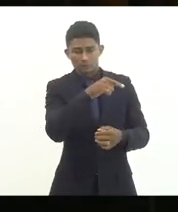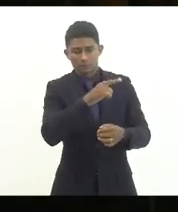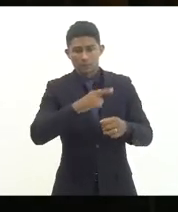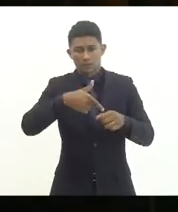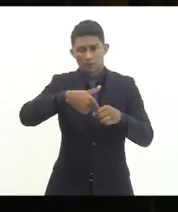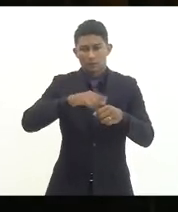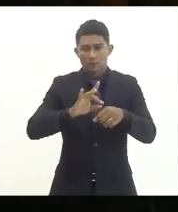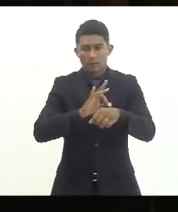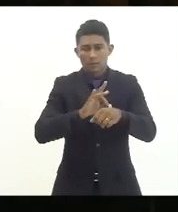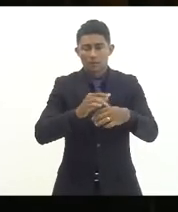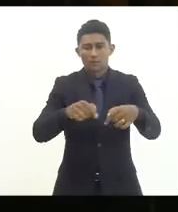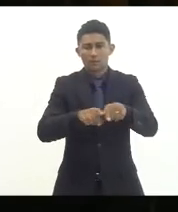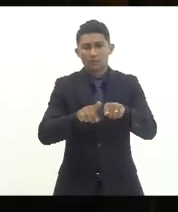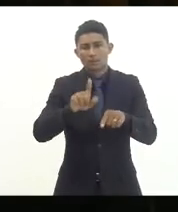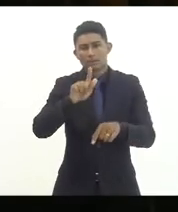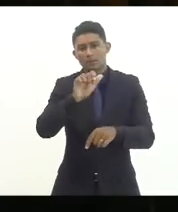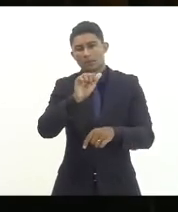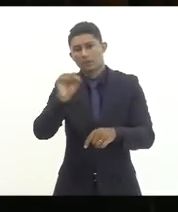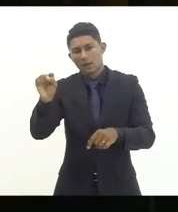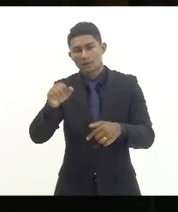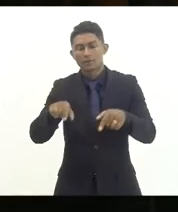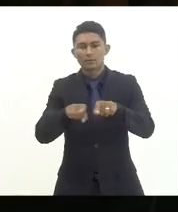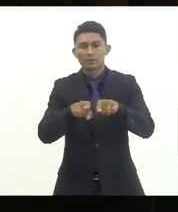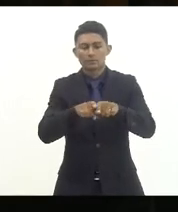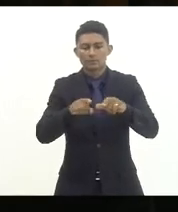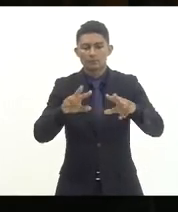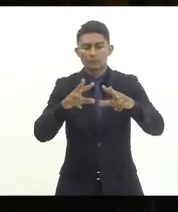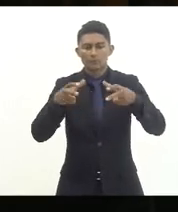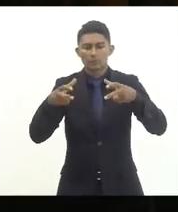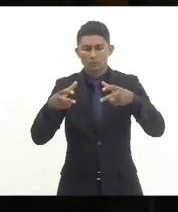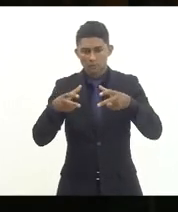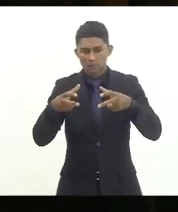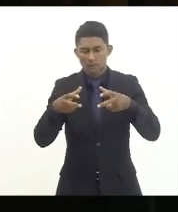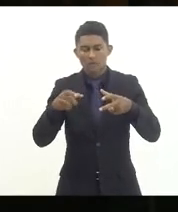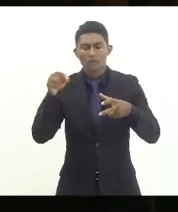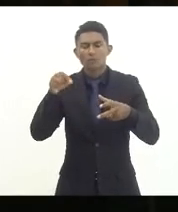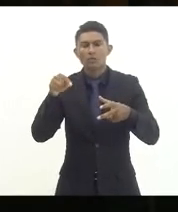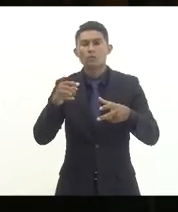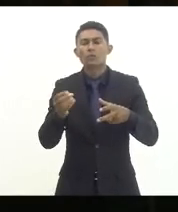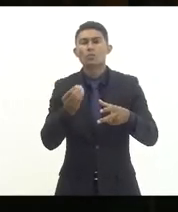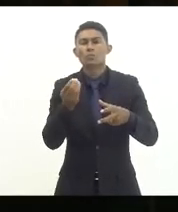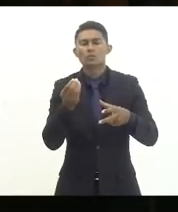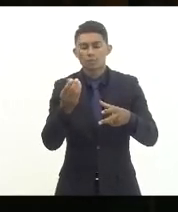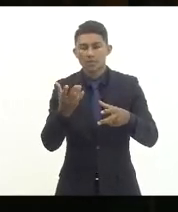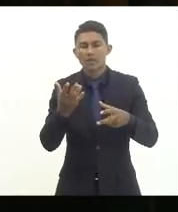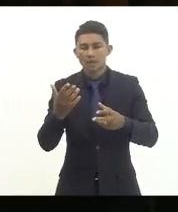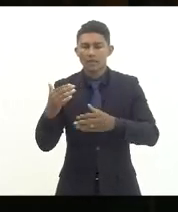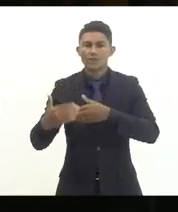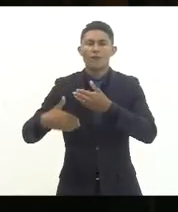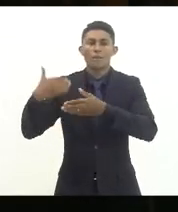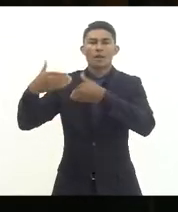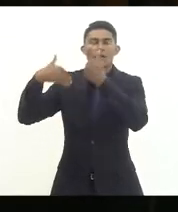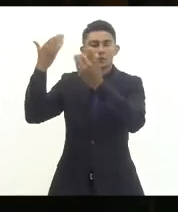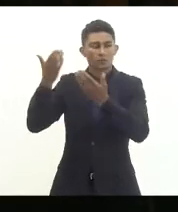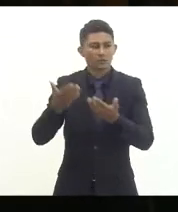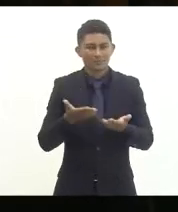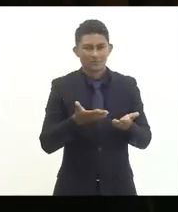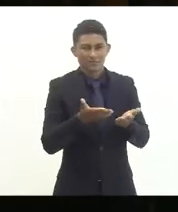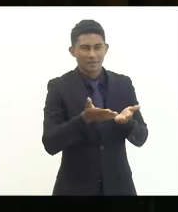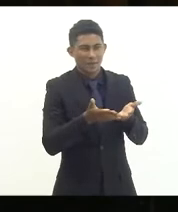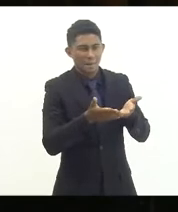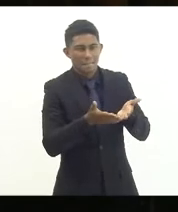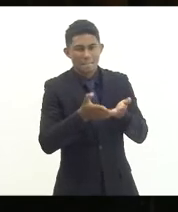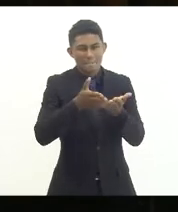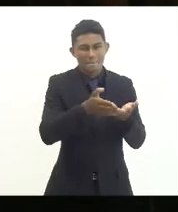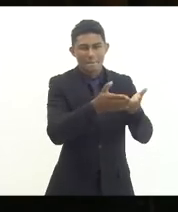e agora também dentro da Comissão Estadual pelo Desenvolvimento da Economia do Mar, Economia do